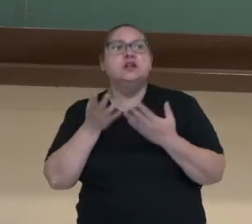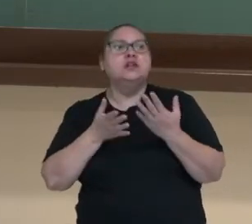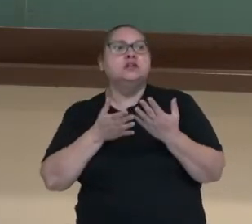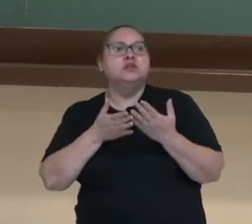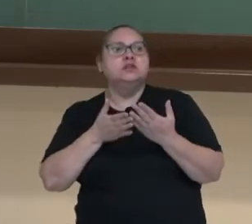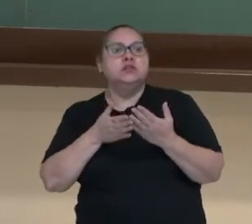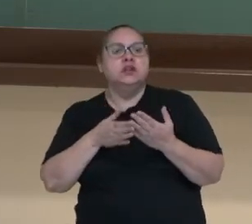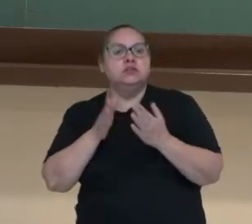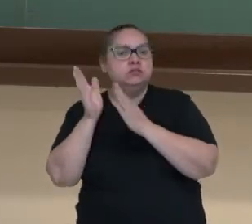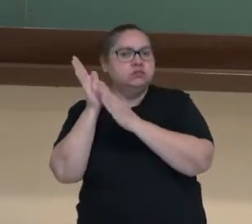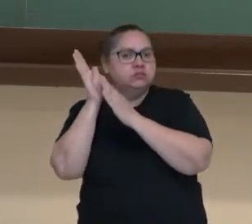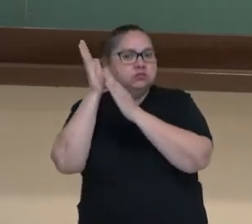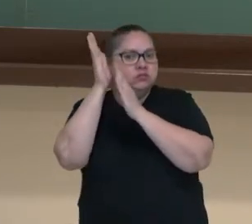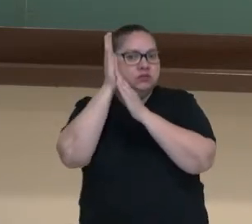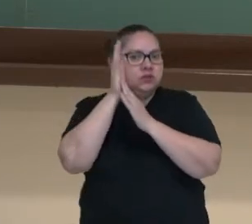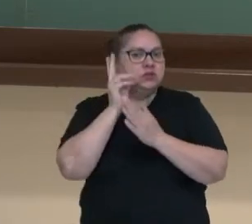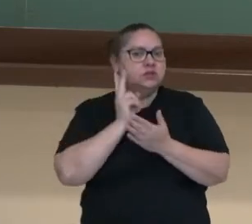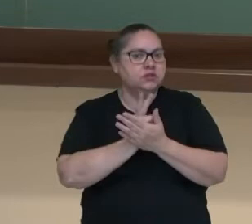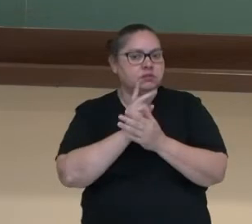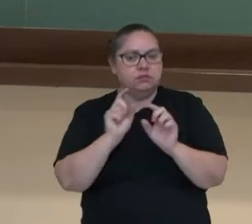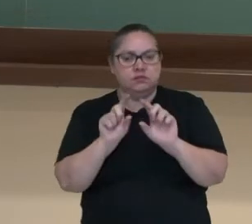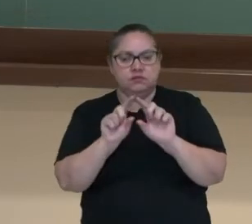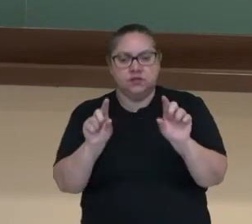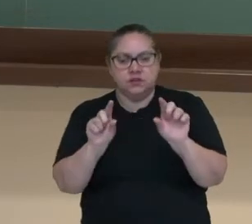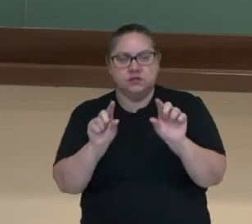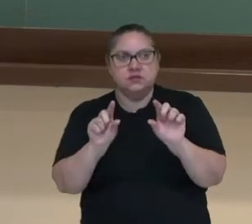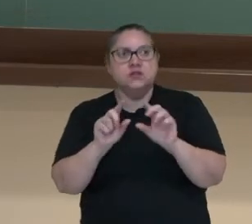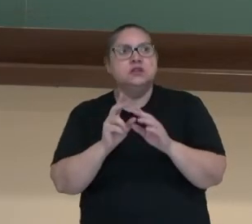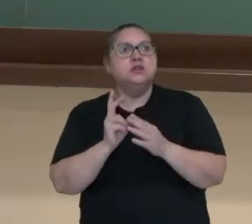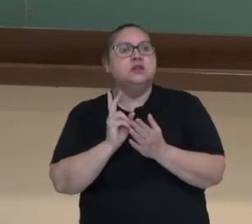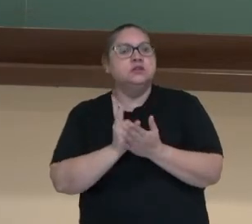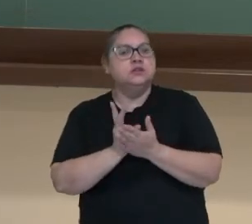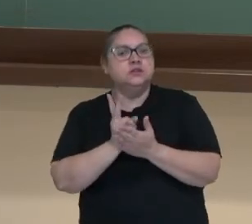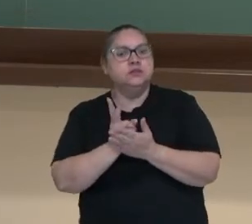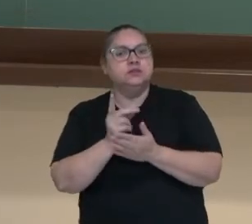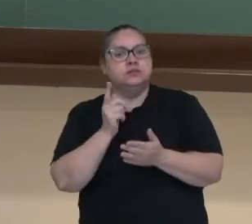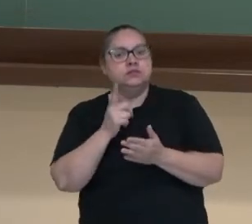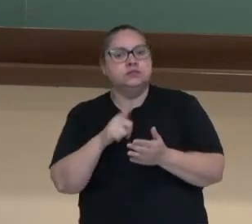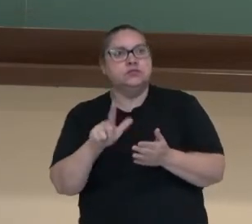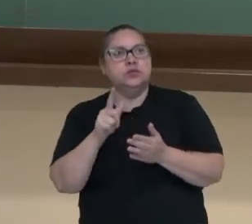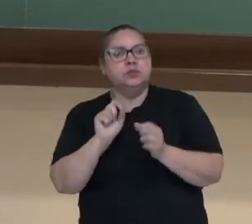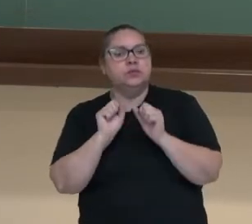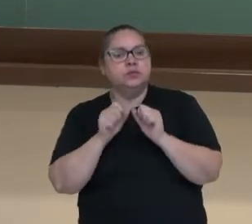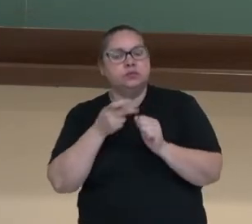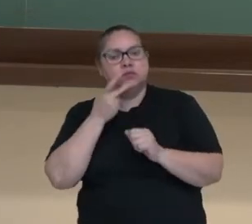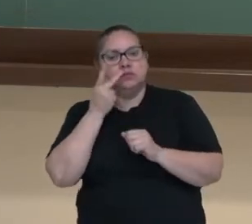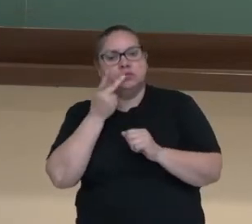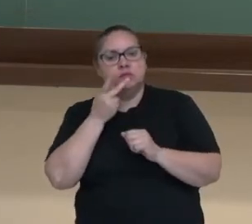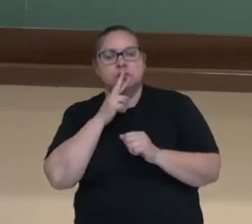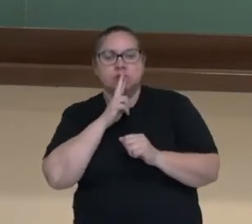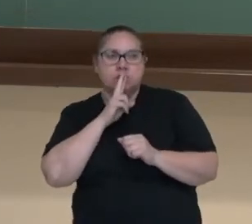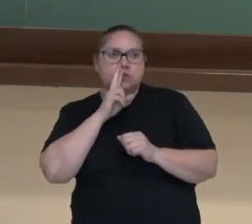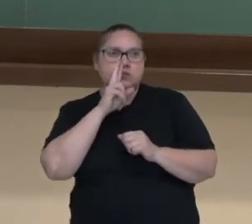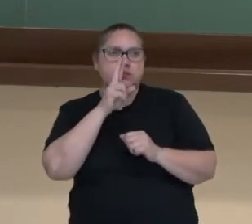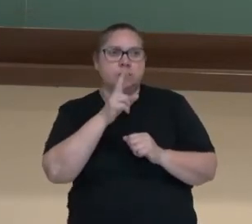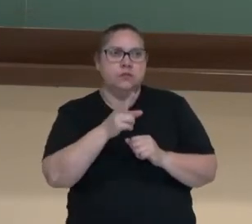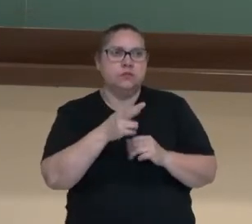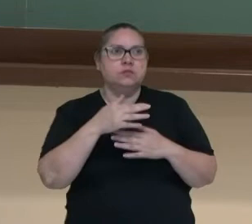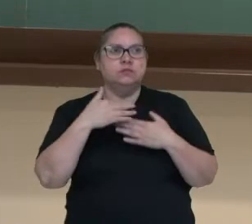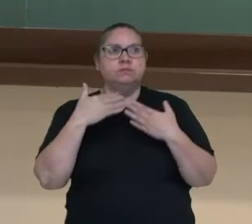ele vai louvar sempre com a mesma frase. Então, eu poderia dizer uma resposta